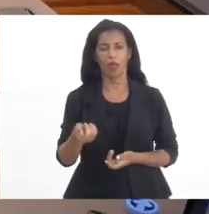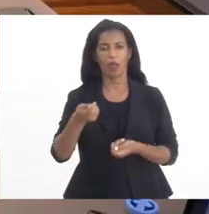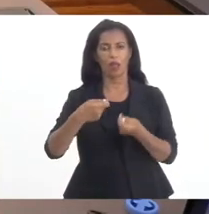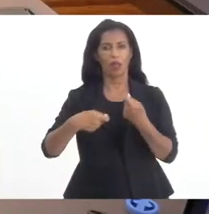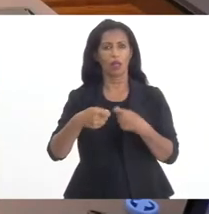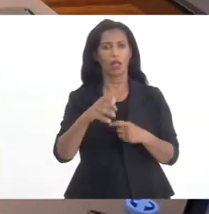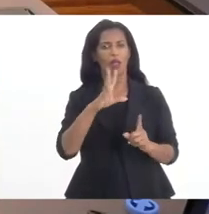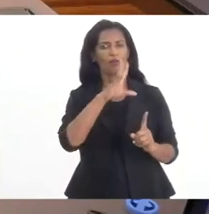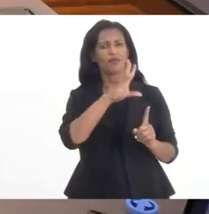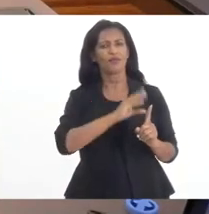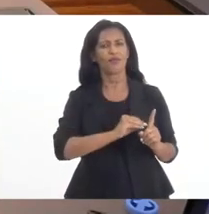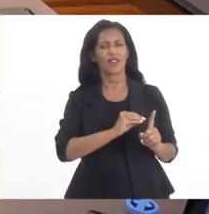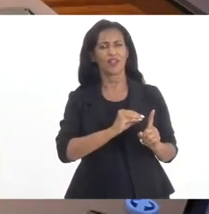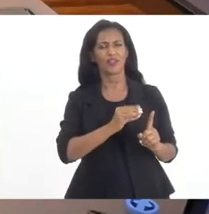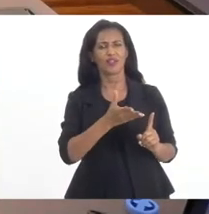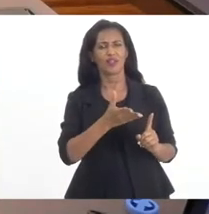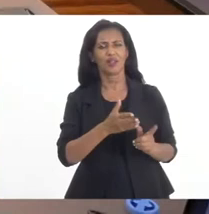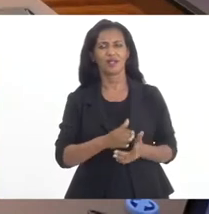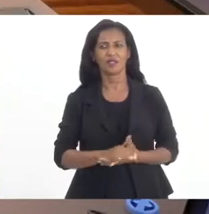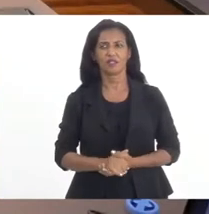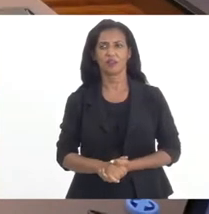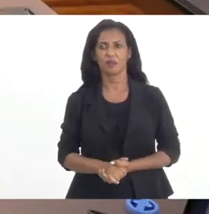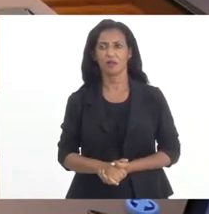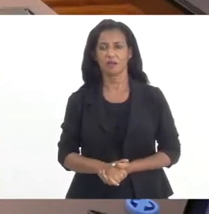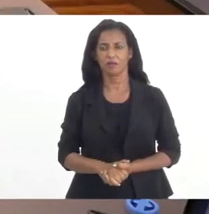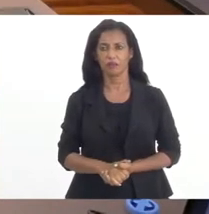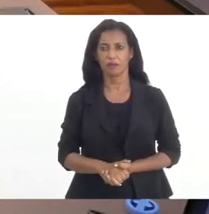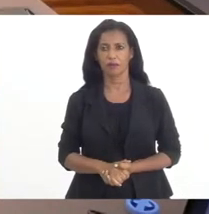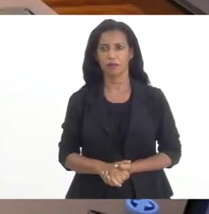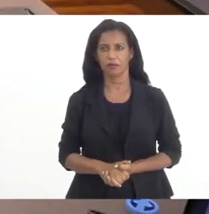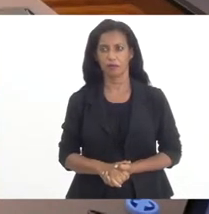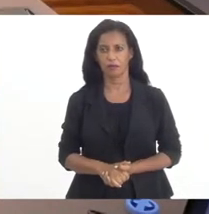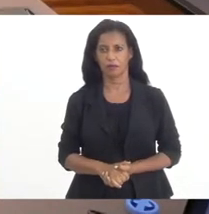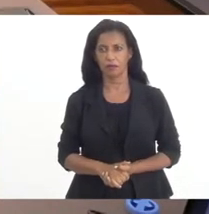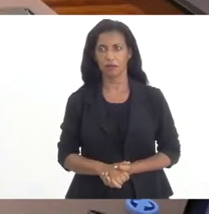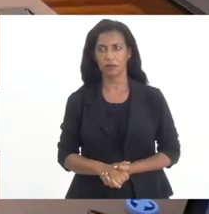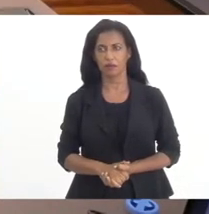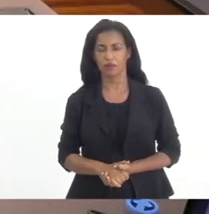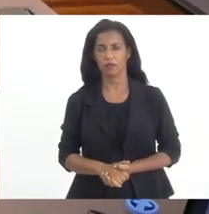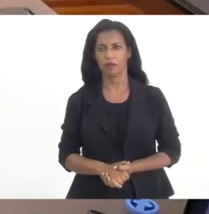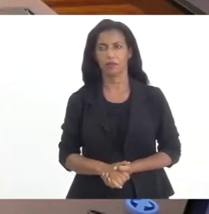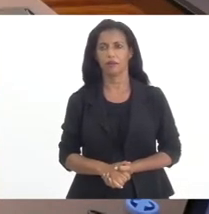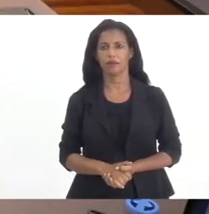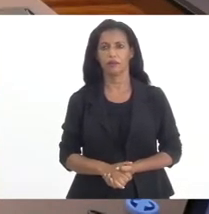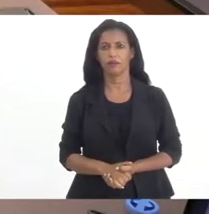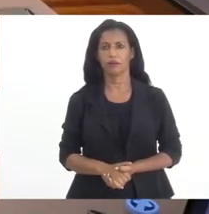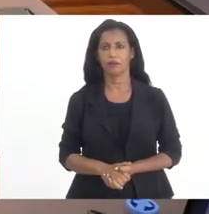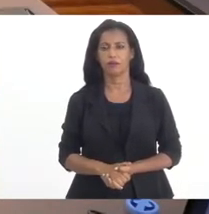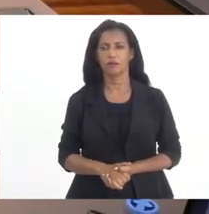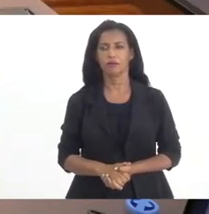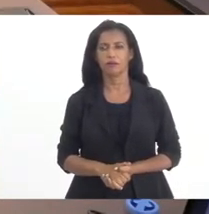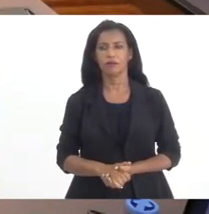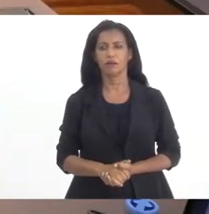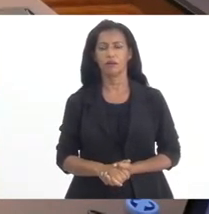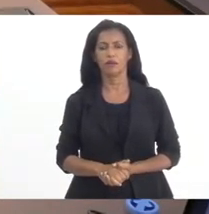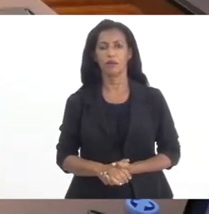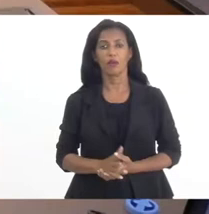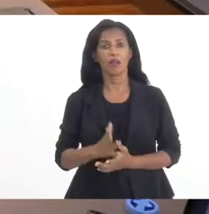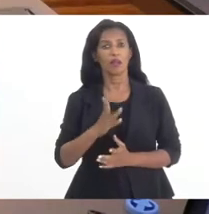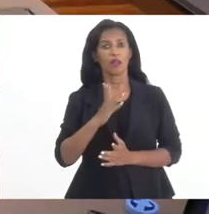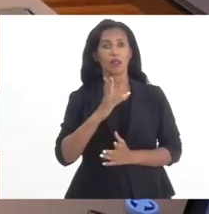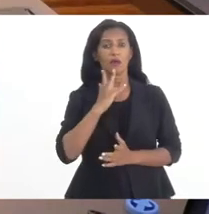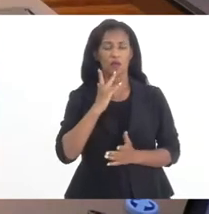o áudio dele, porque pelo tipo de som ele não deve estar nos ouvindo. Pode continuar, deputado Valdec. Não, eu estava fazendo uma